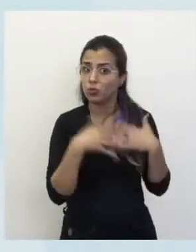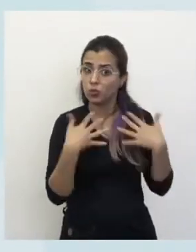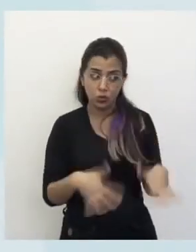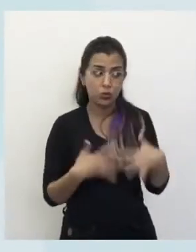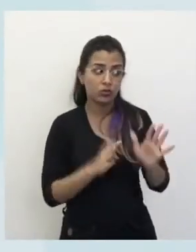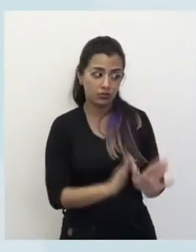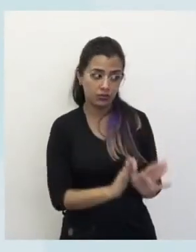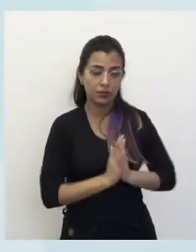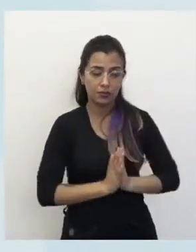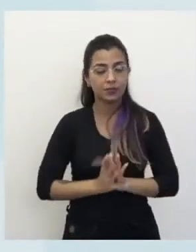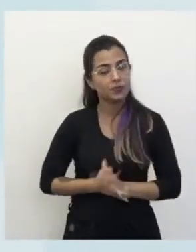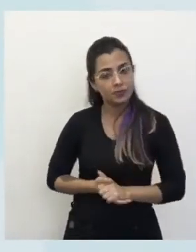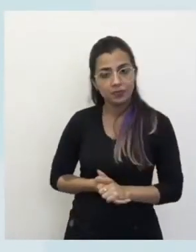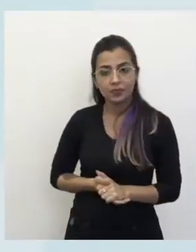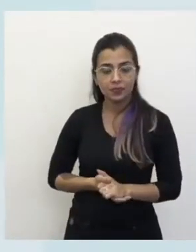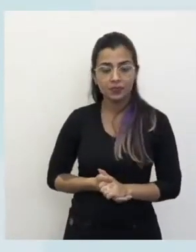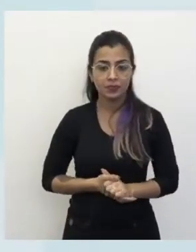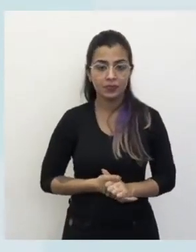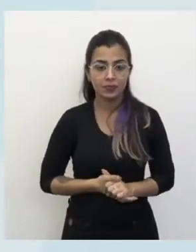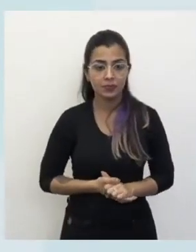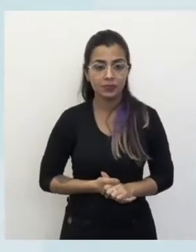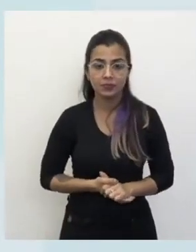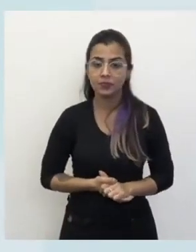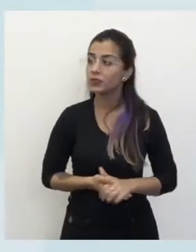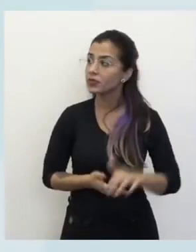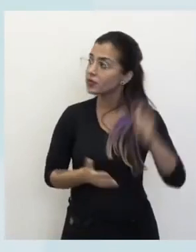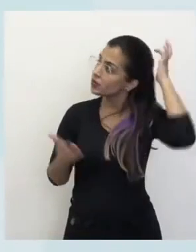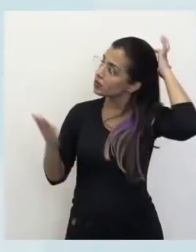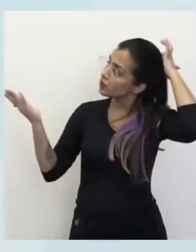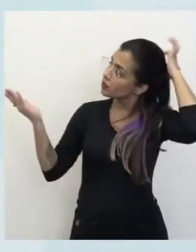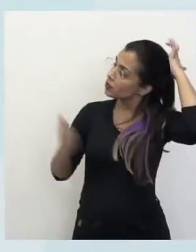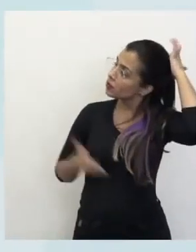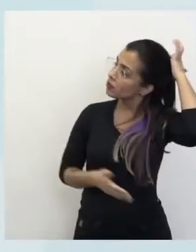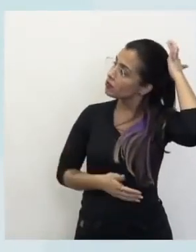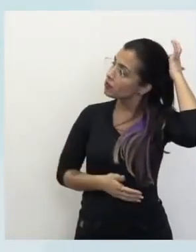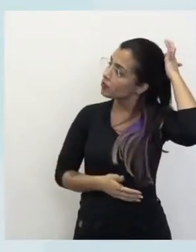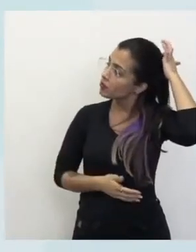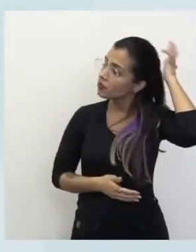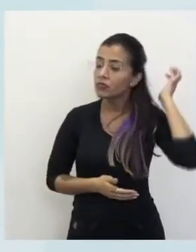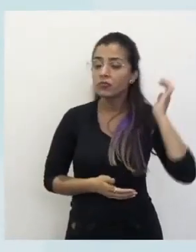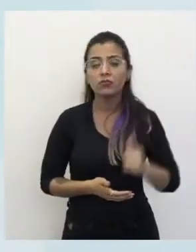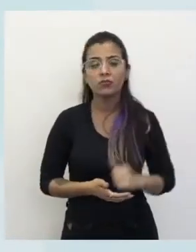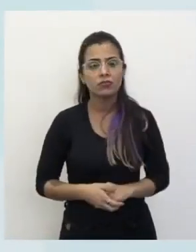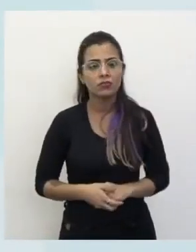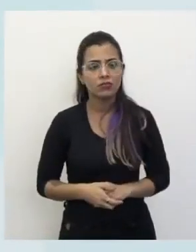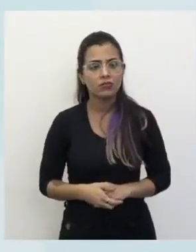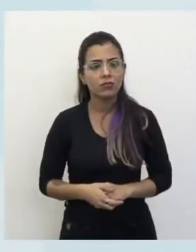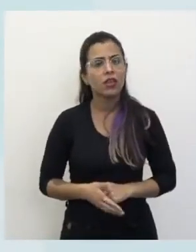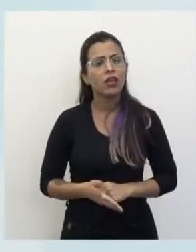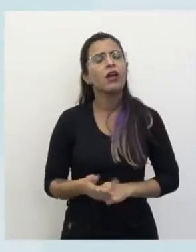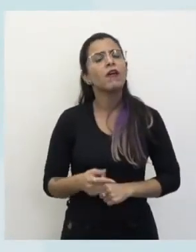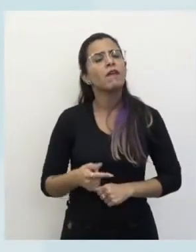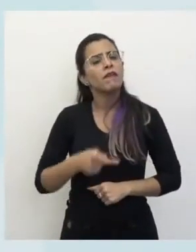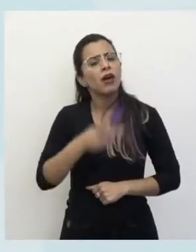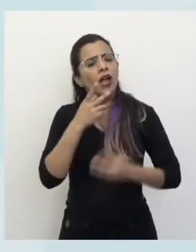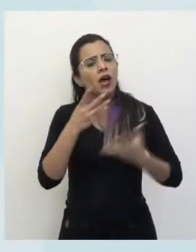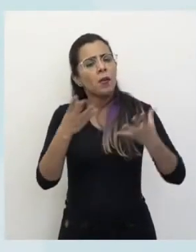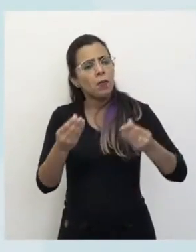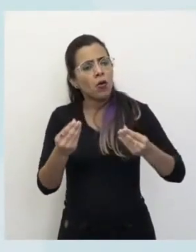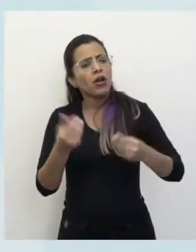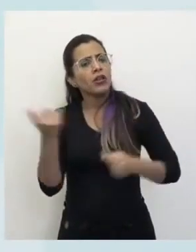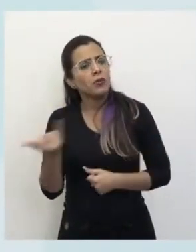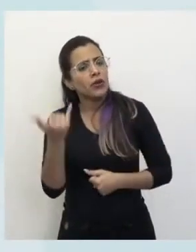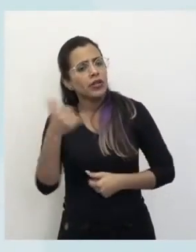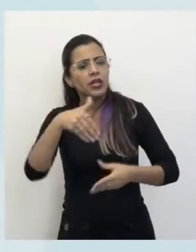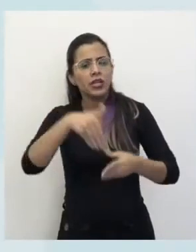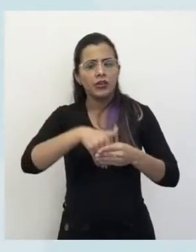né? Bora lá, gente. Olha só como é que está esse texto aí na tela. Fala-se muito em importância a voto. Todos os anos, vêm-se